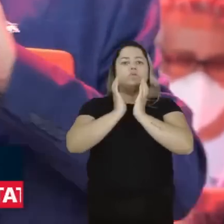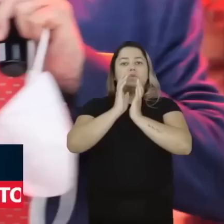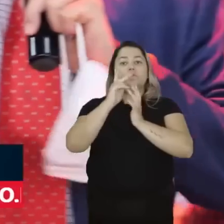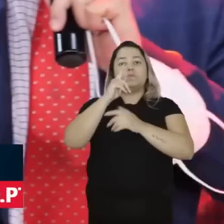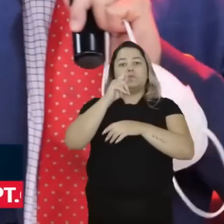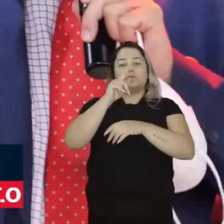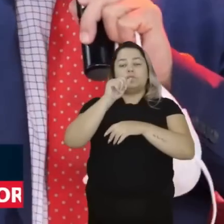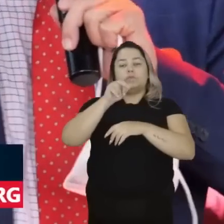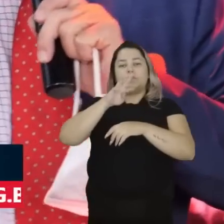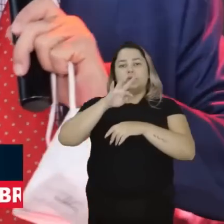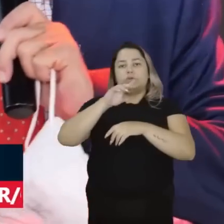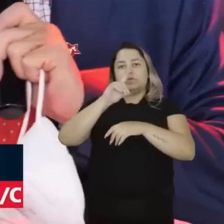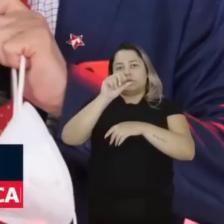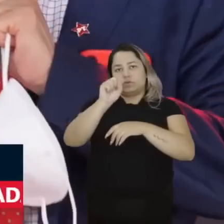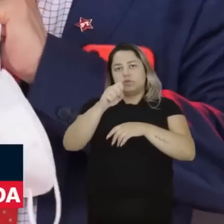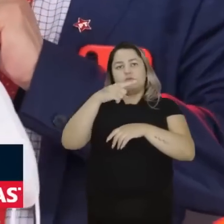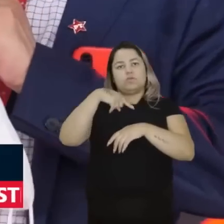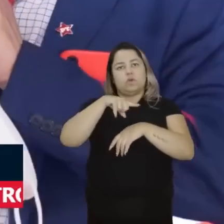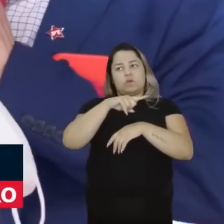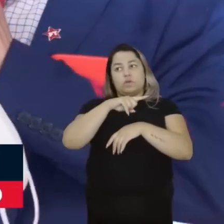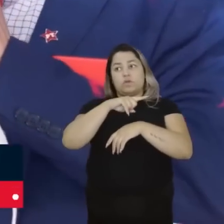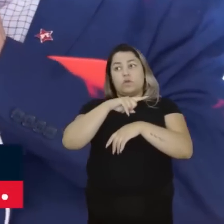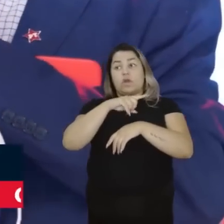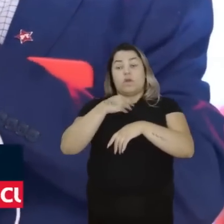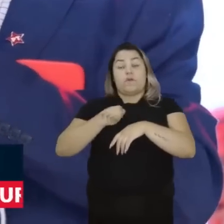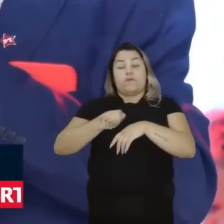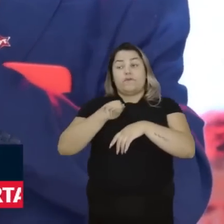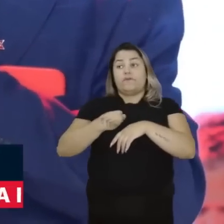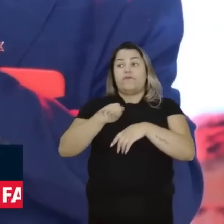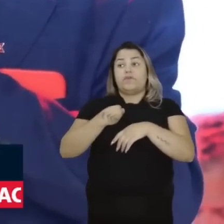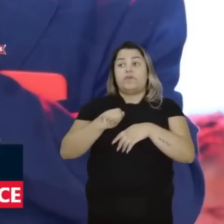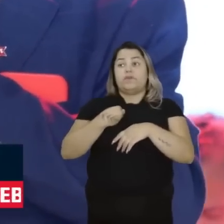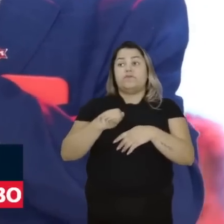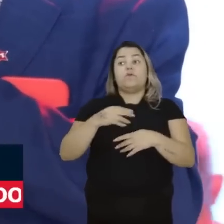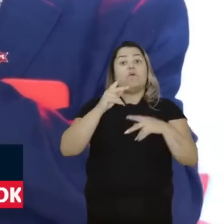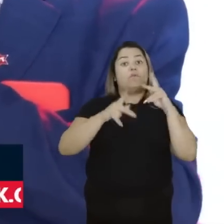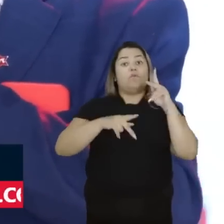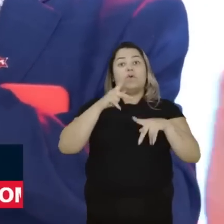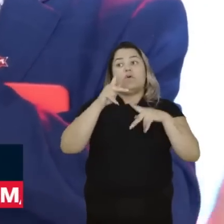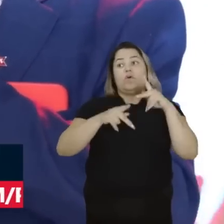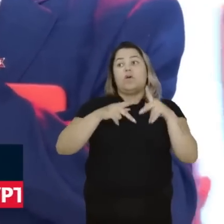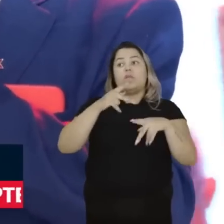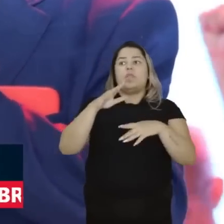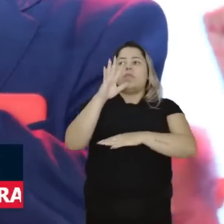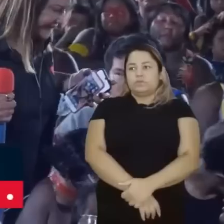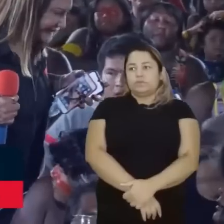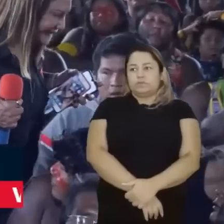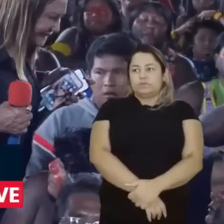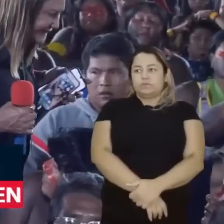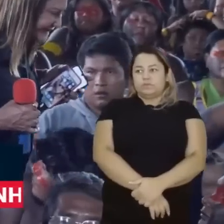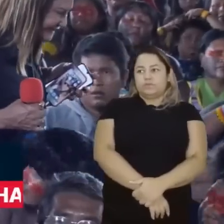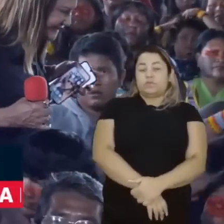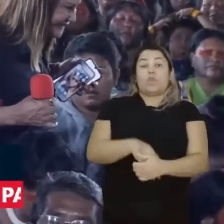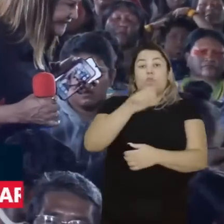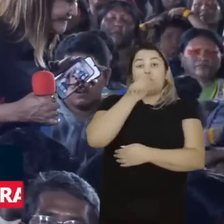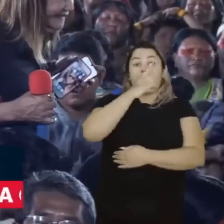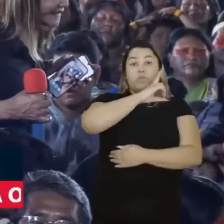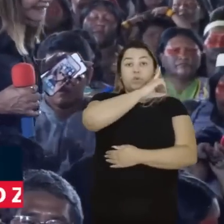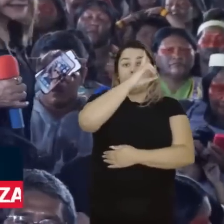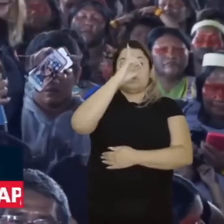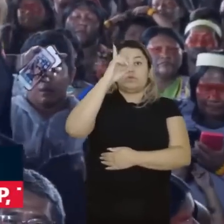com todos os nossos mandatos. Viva os povos da floresta! Bom dia,